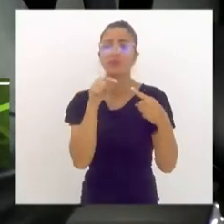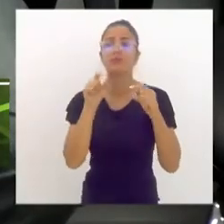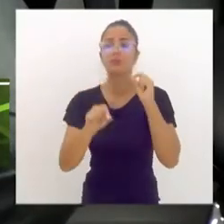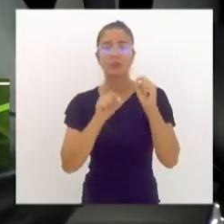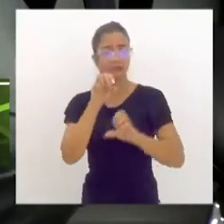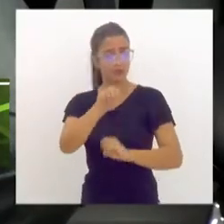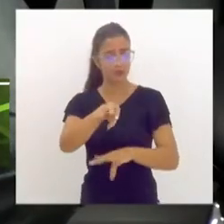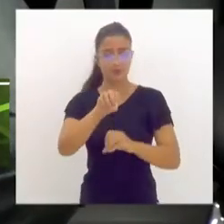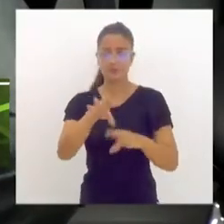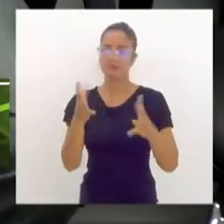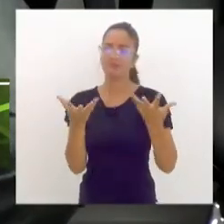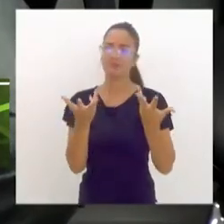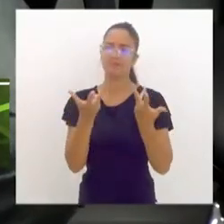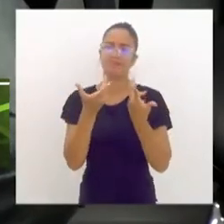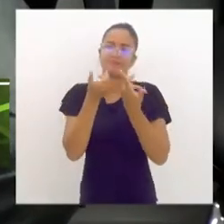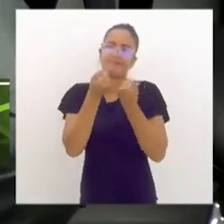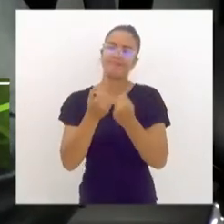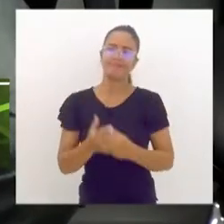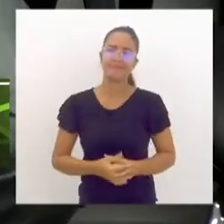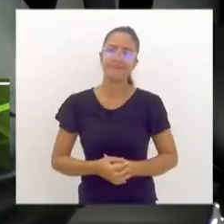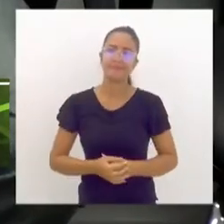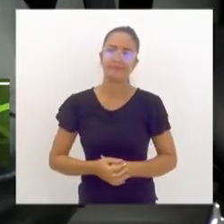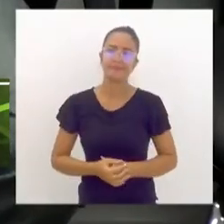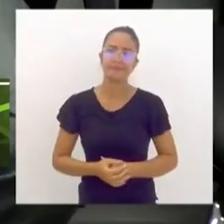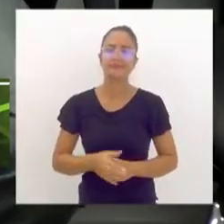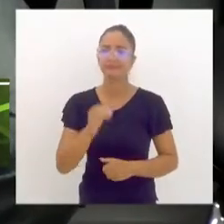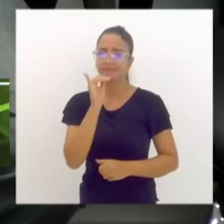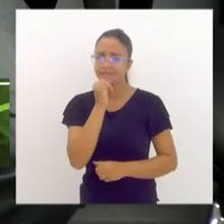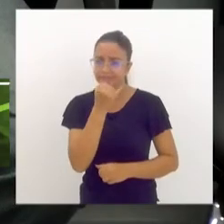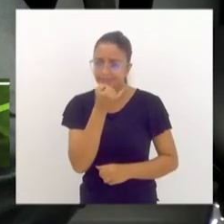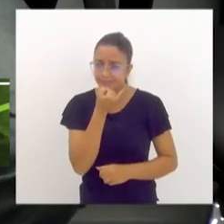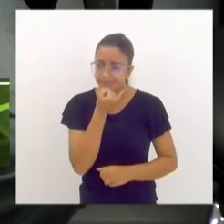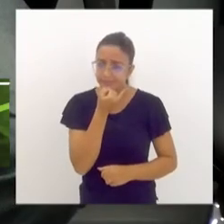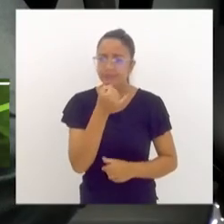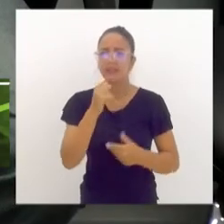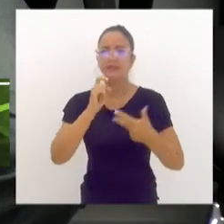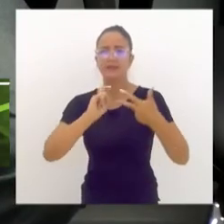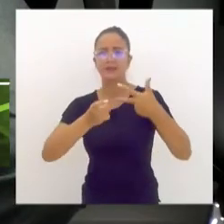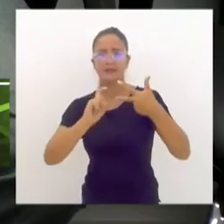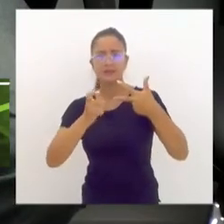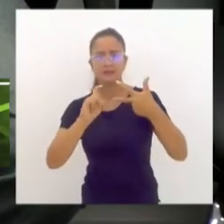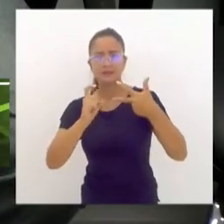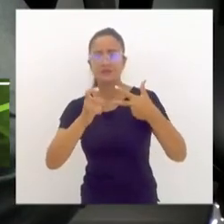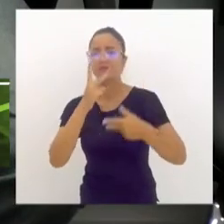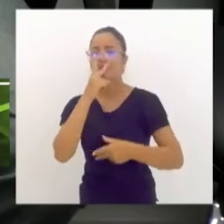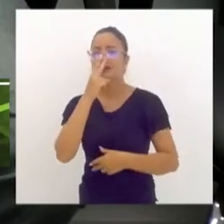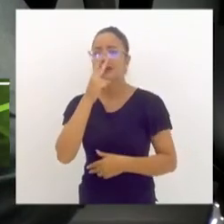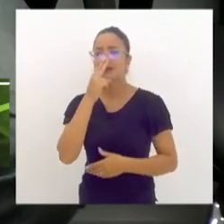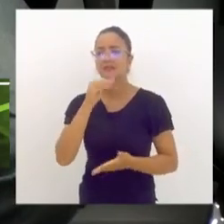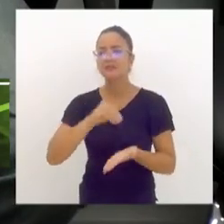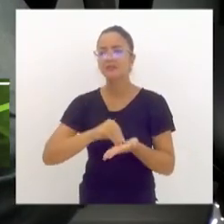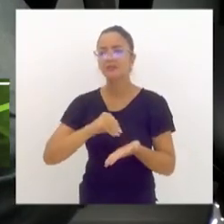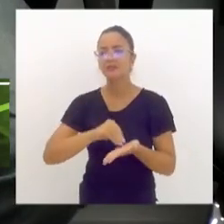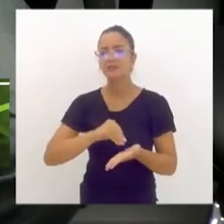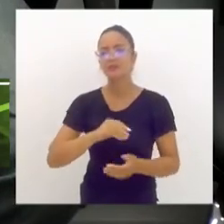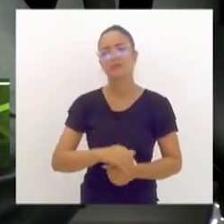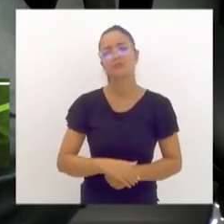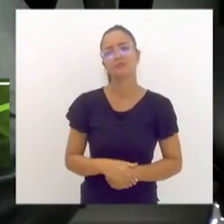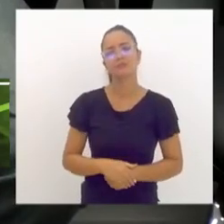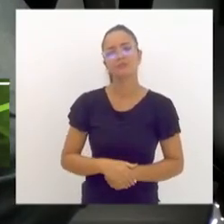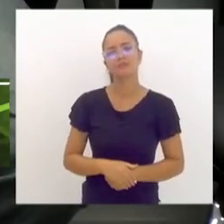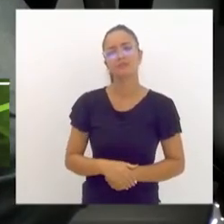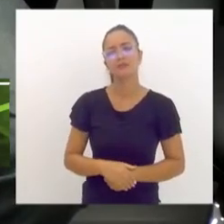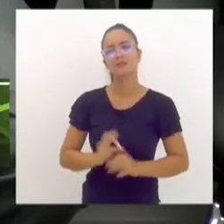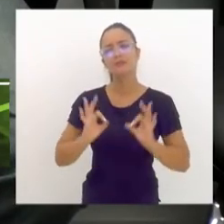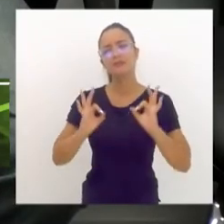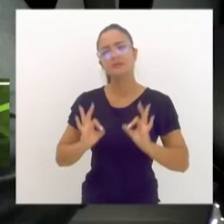É triste saber que o executivo não dá a transparência e o respeito à